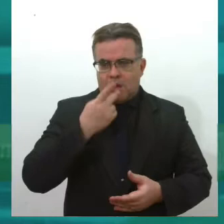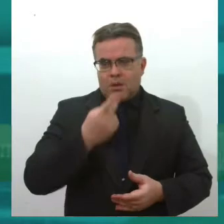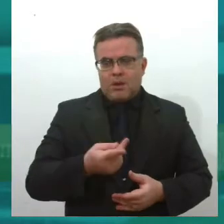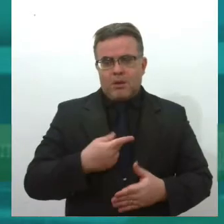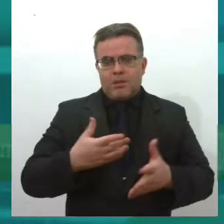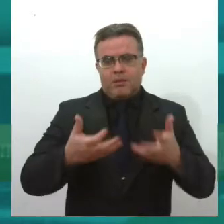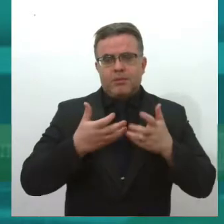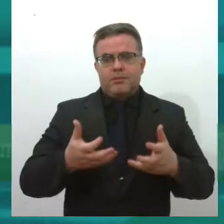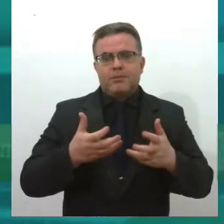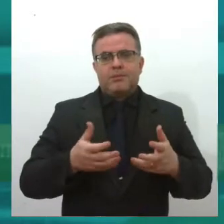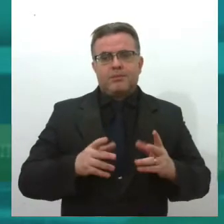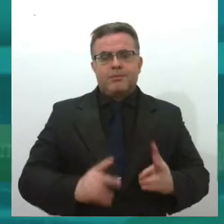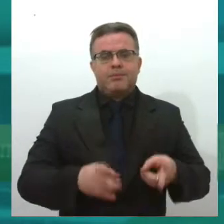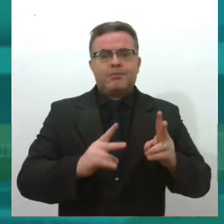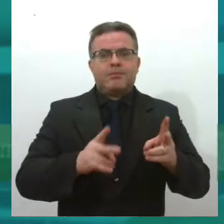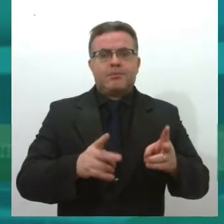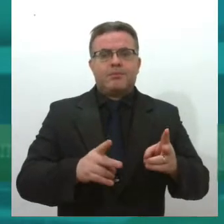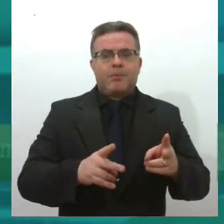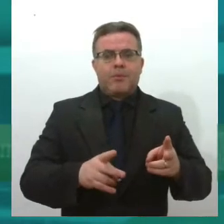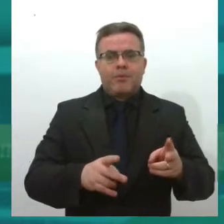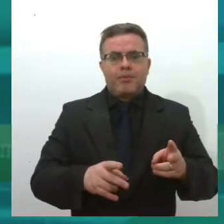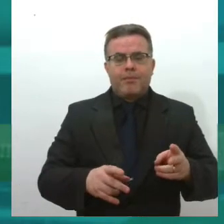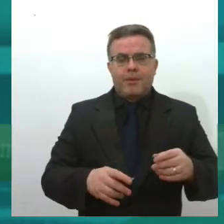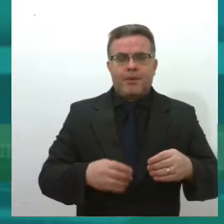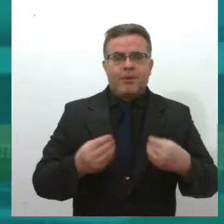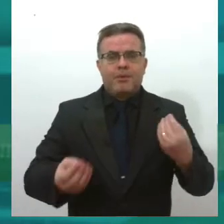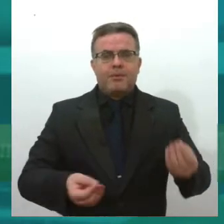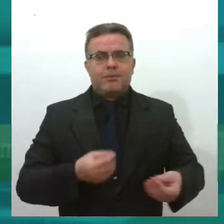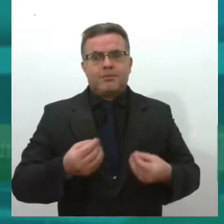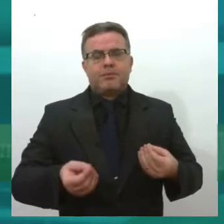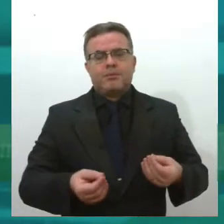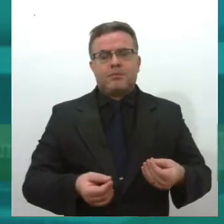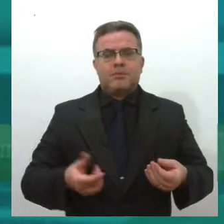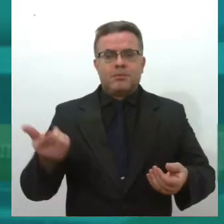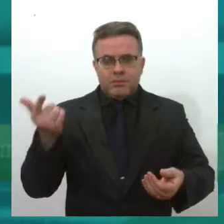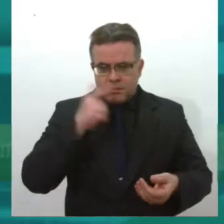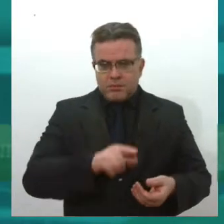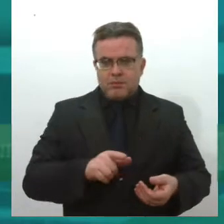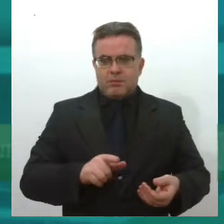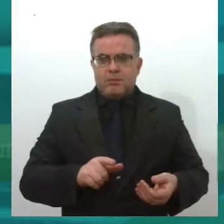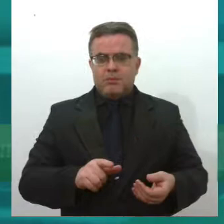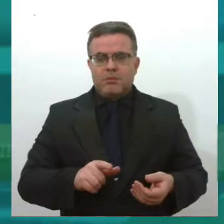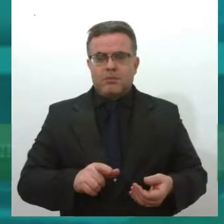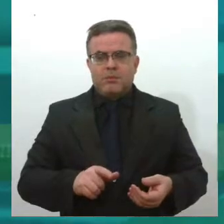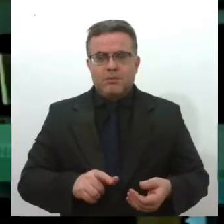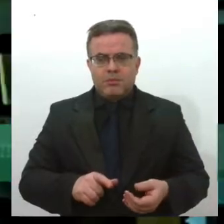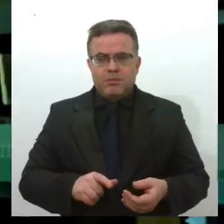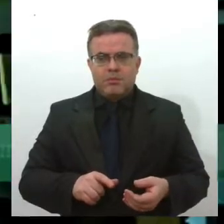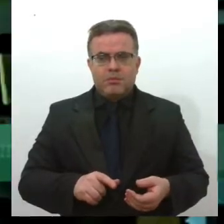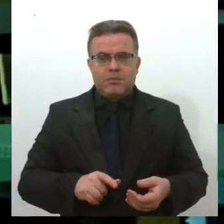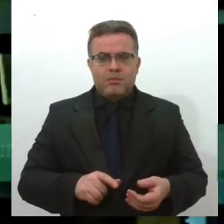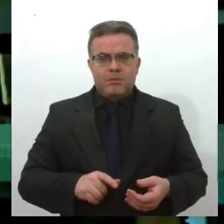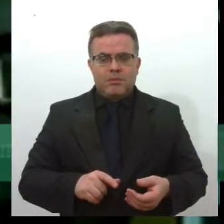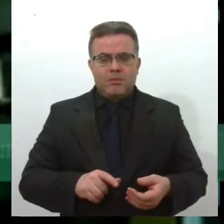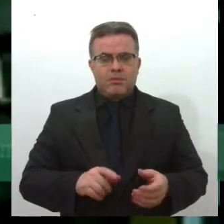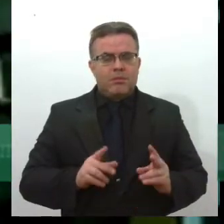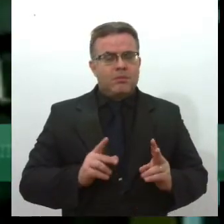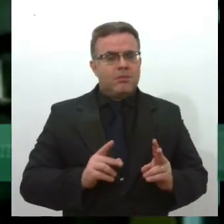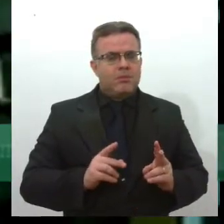ilícito, você tem que querer fazer algo ilícito para obter uma vantagem